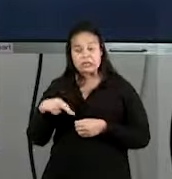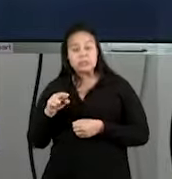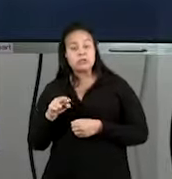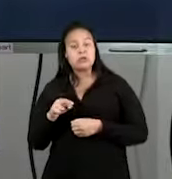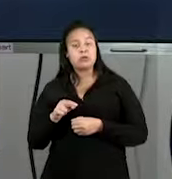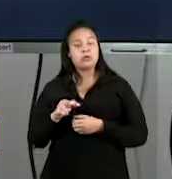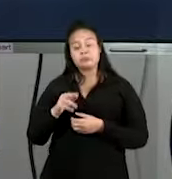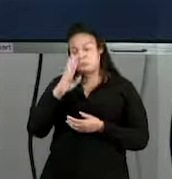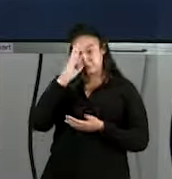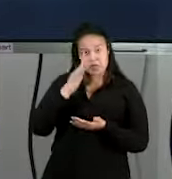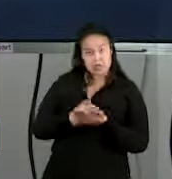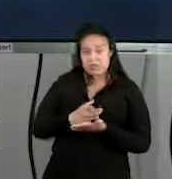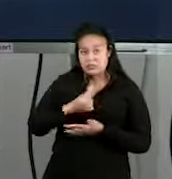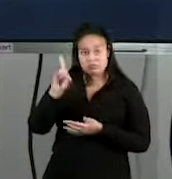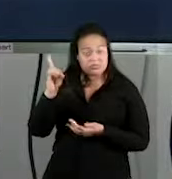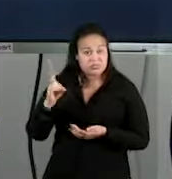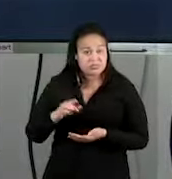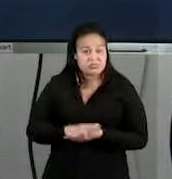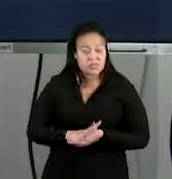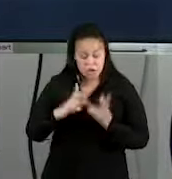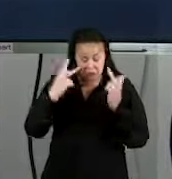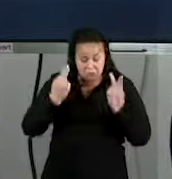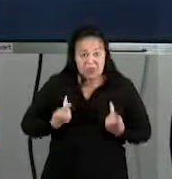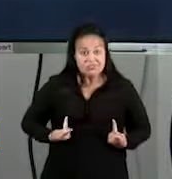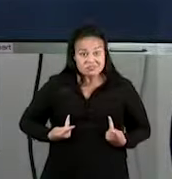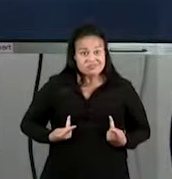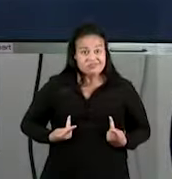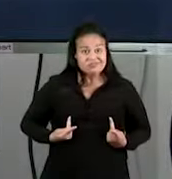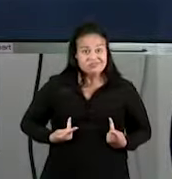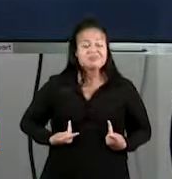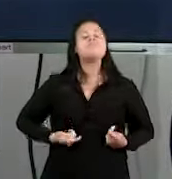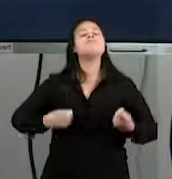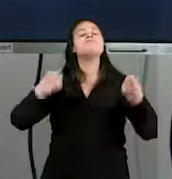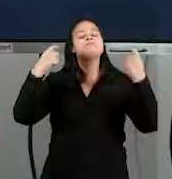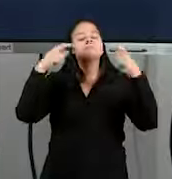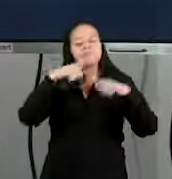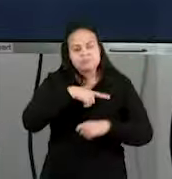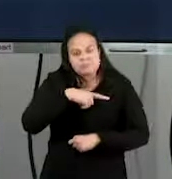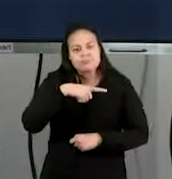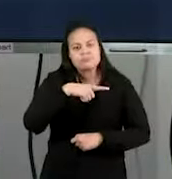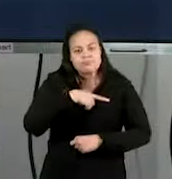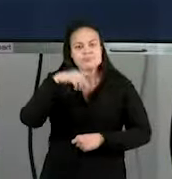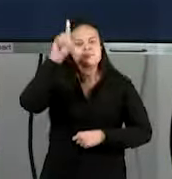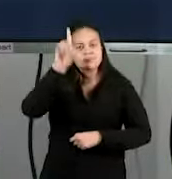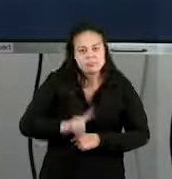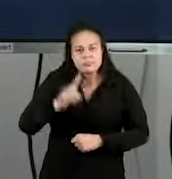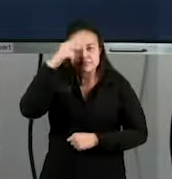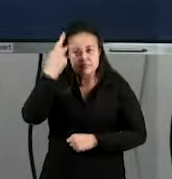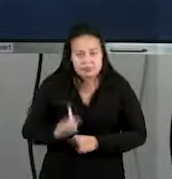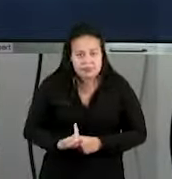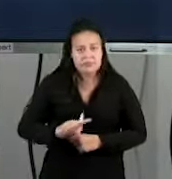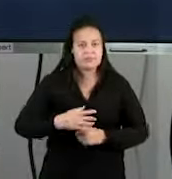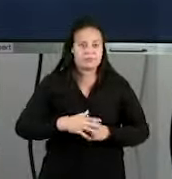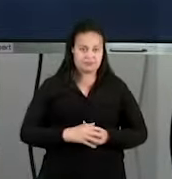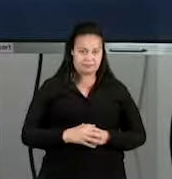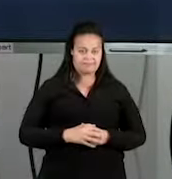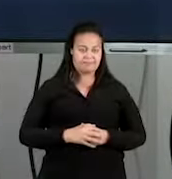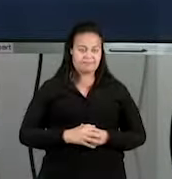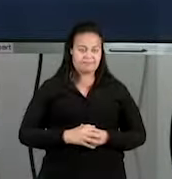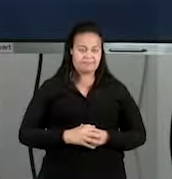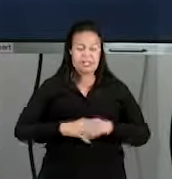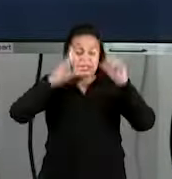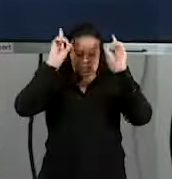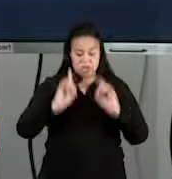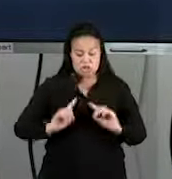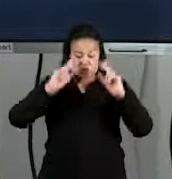ateu, você é humano, você tem direitos humanos, tá? Então, os direitos